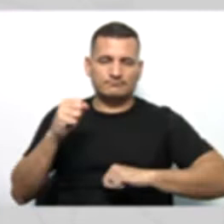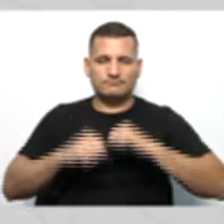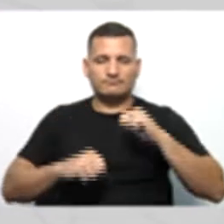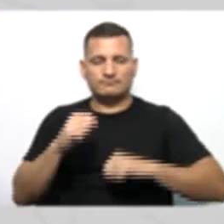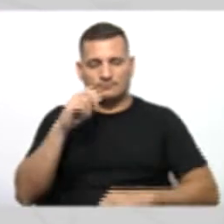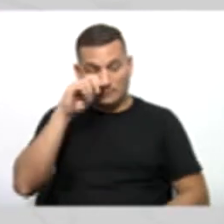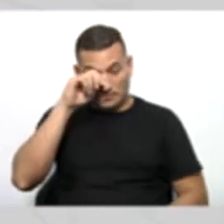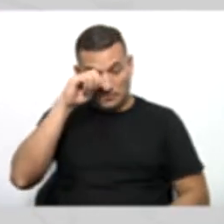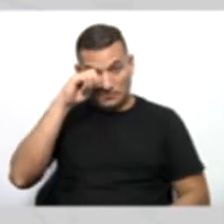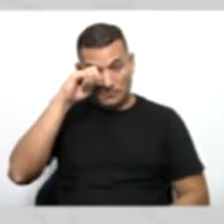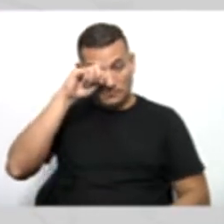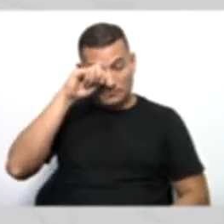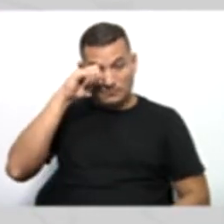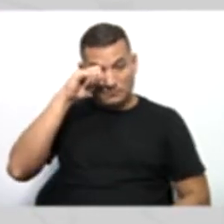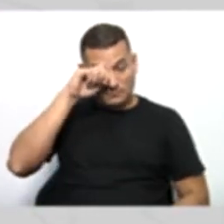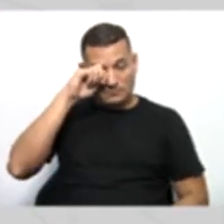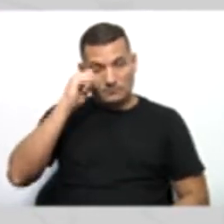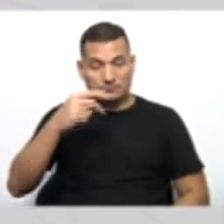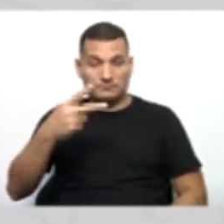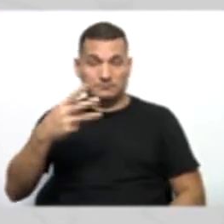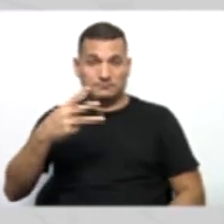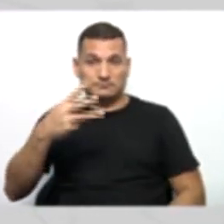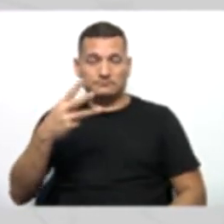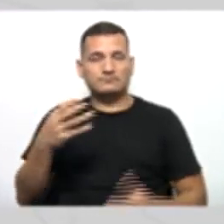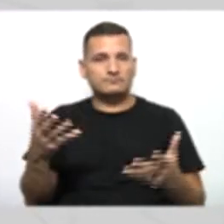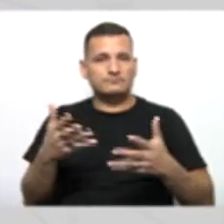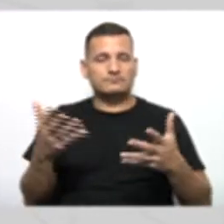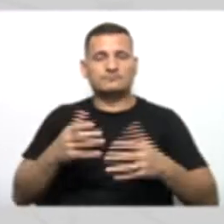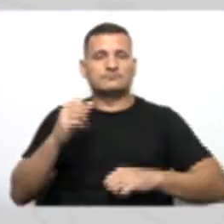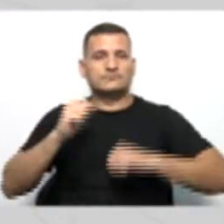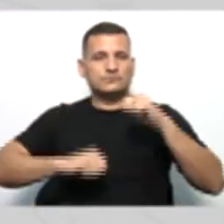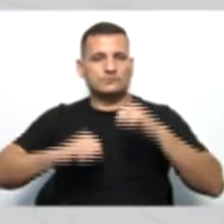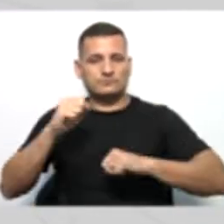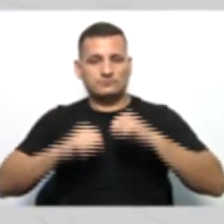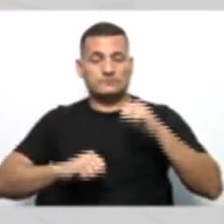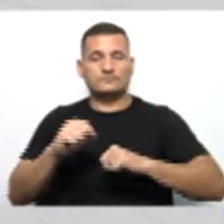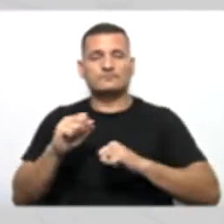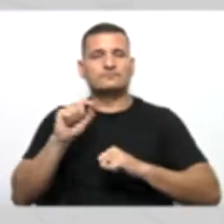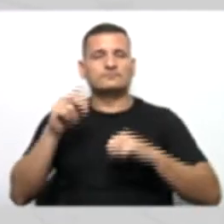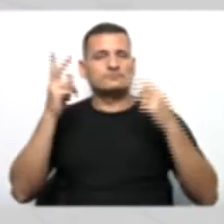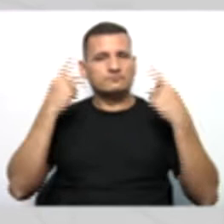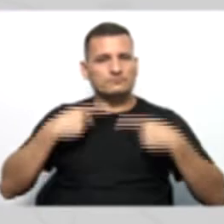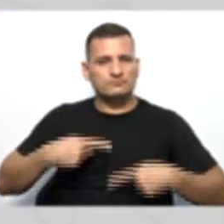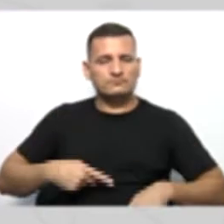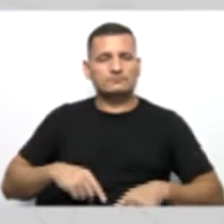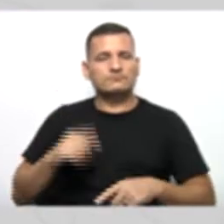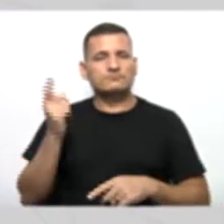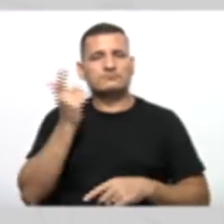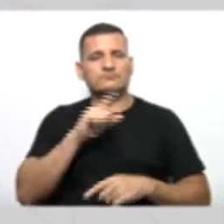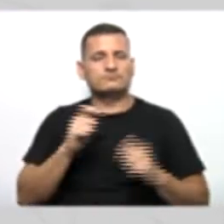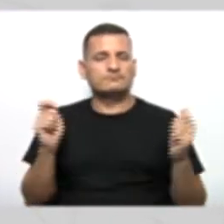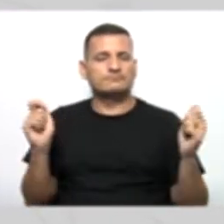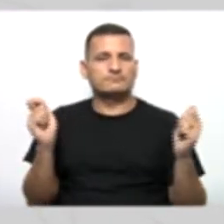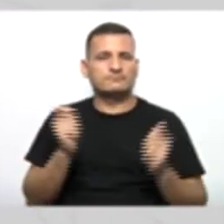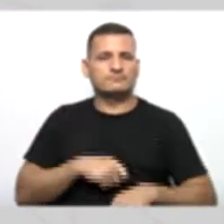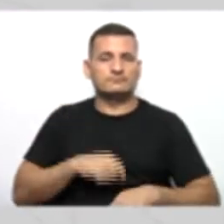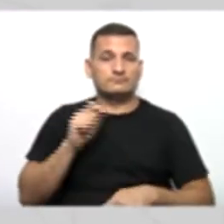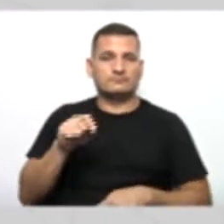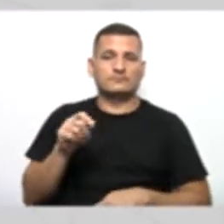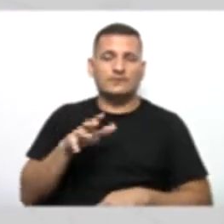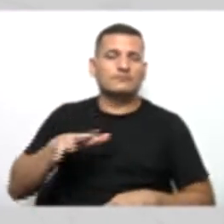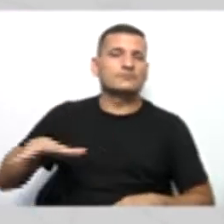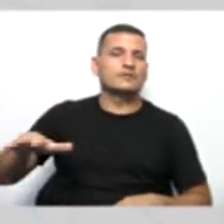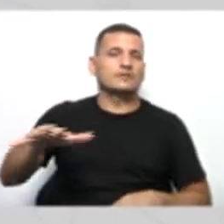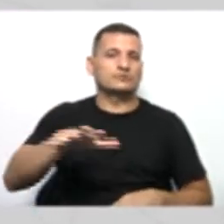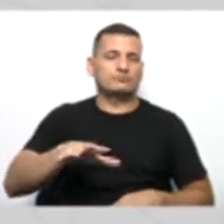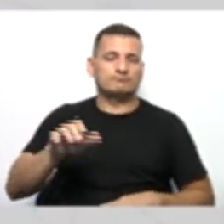Revolução Industrial. Agora o homem moldava o ambiente às necessidades dele, mas ele adquiriu um potencial para modificar esse ambiente